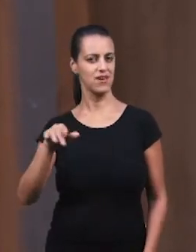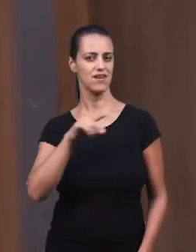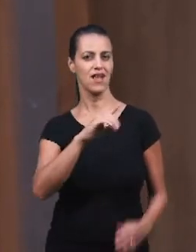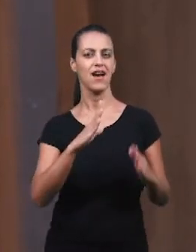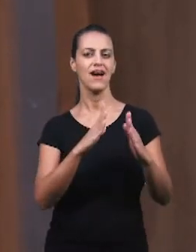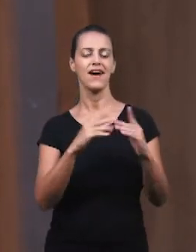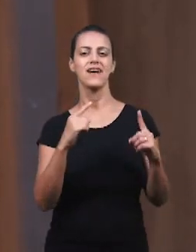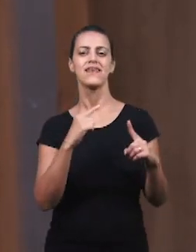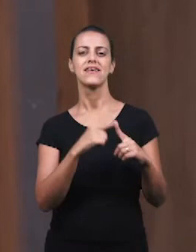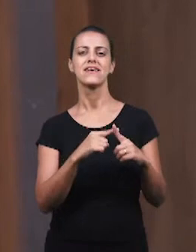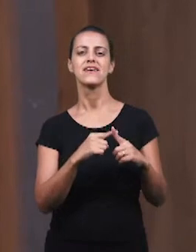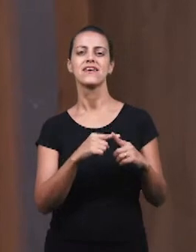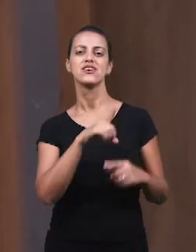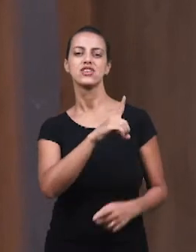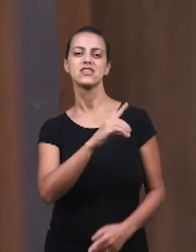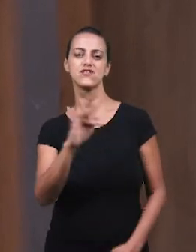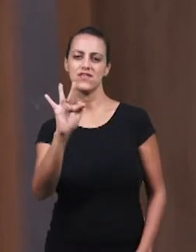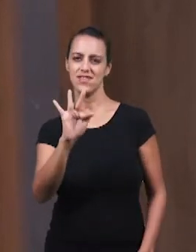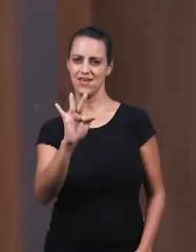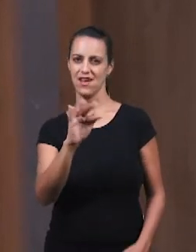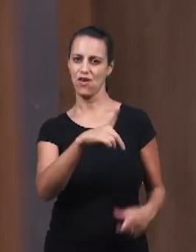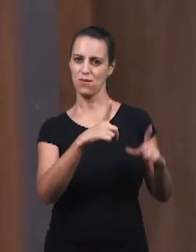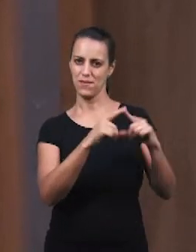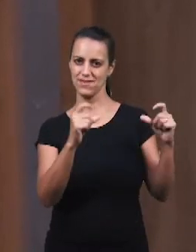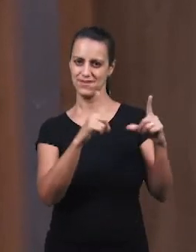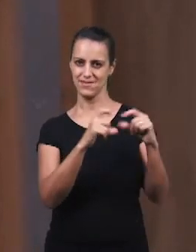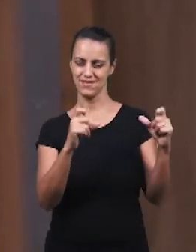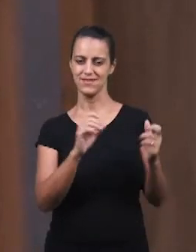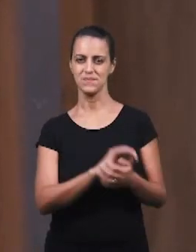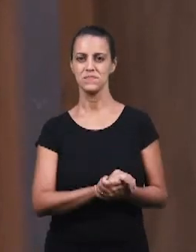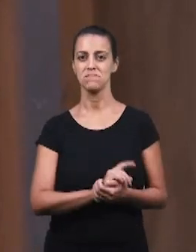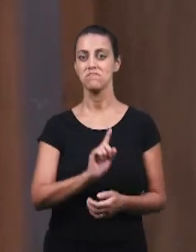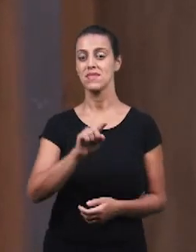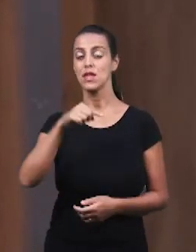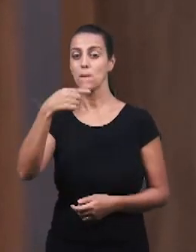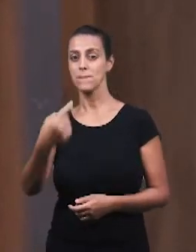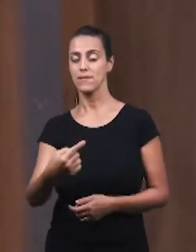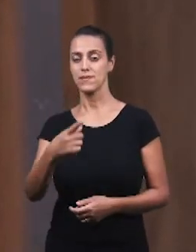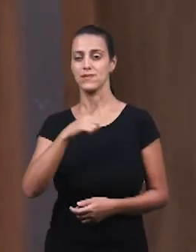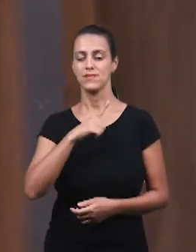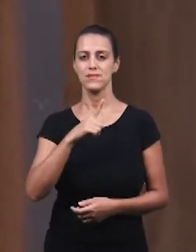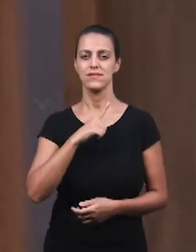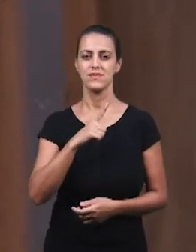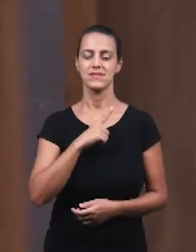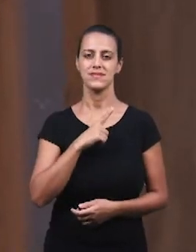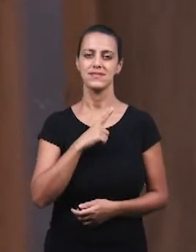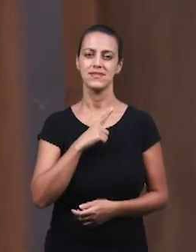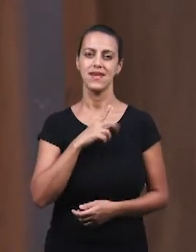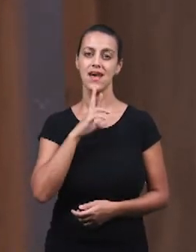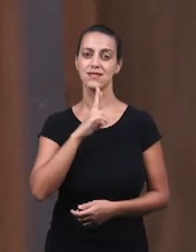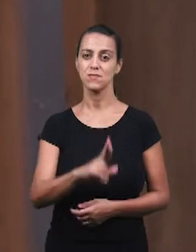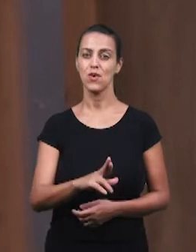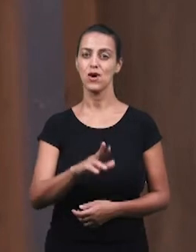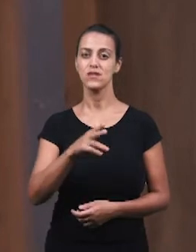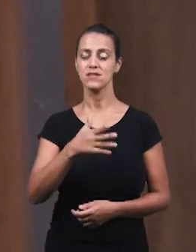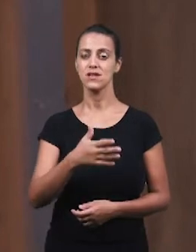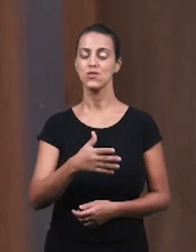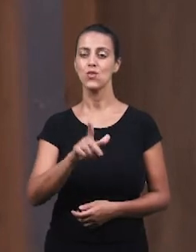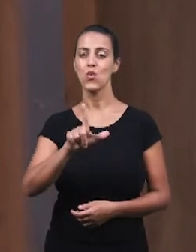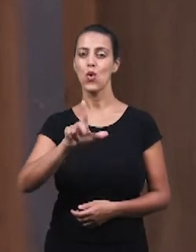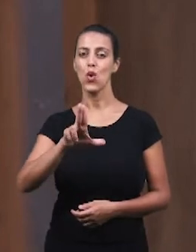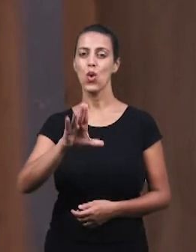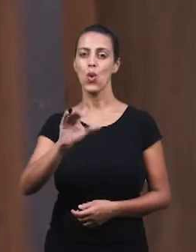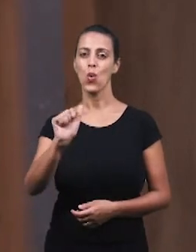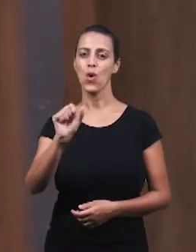Igreja de Sobradinho, na região ali do Distrito Federal, Brasília. Depois iremos para a resposta do